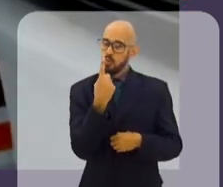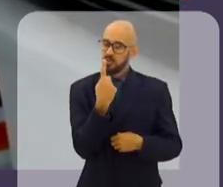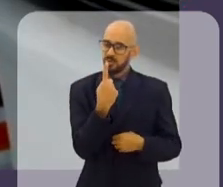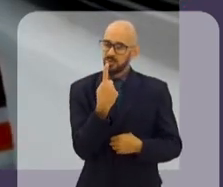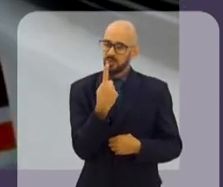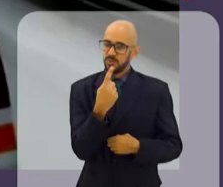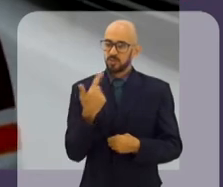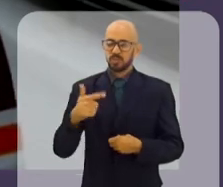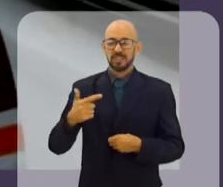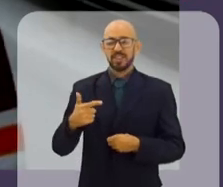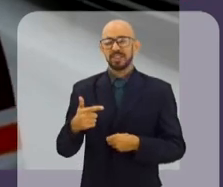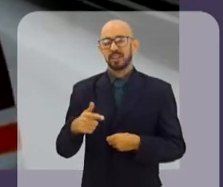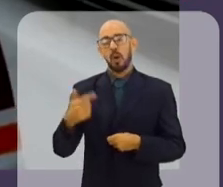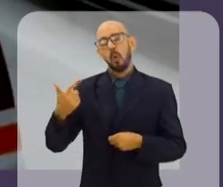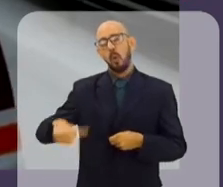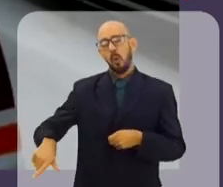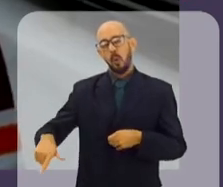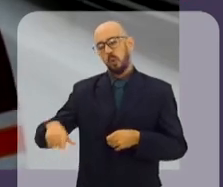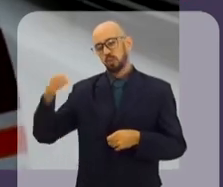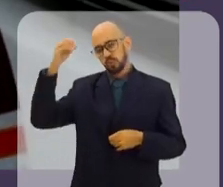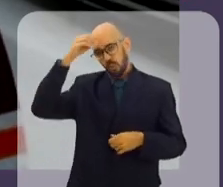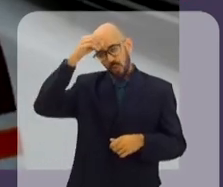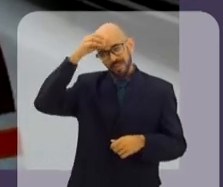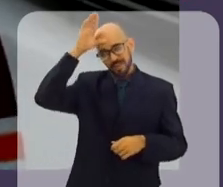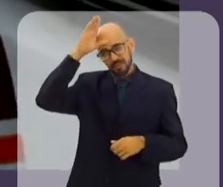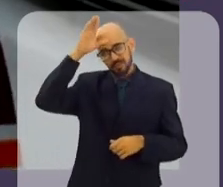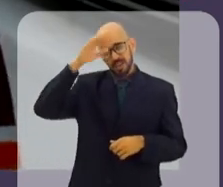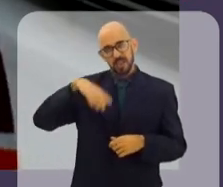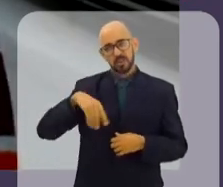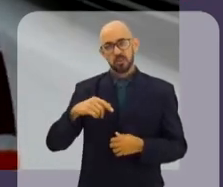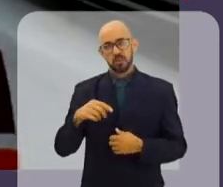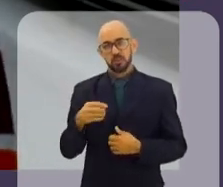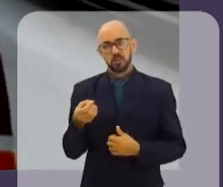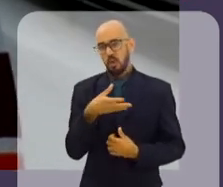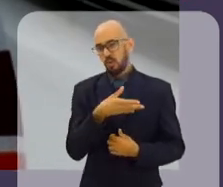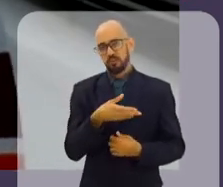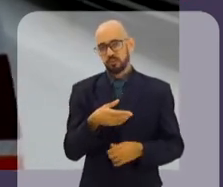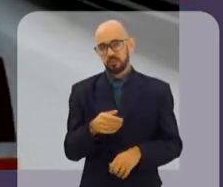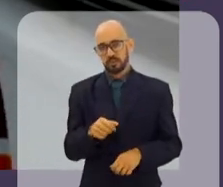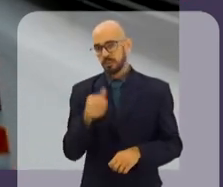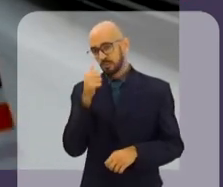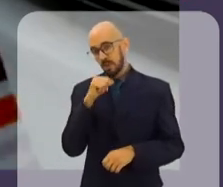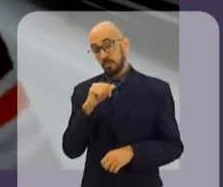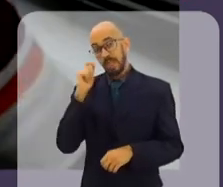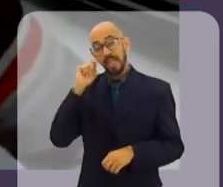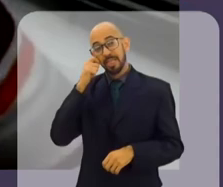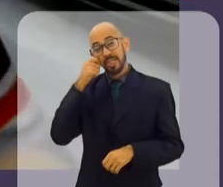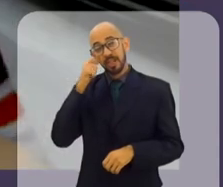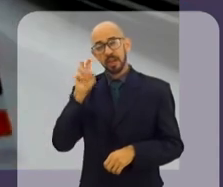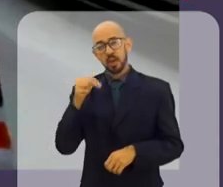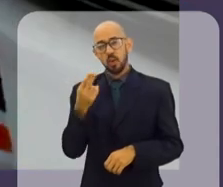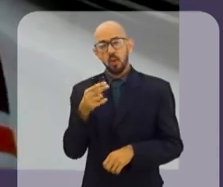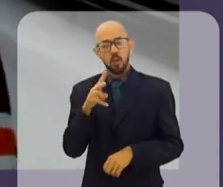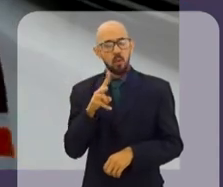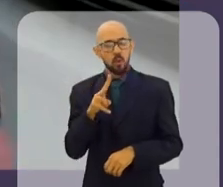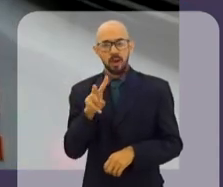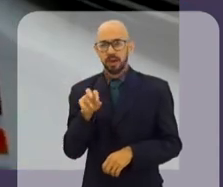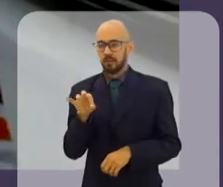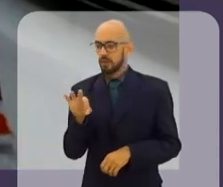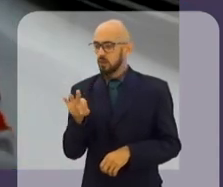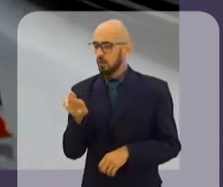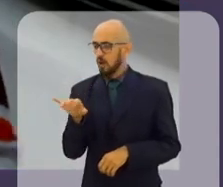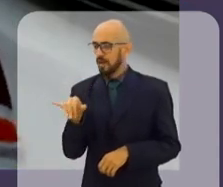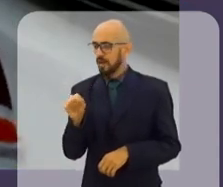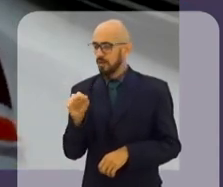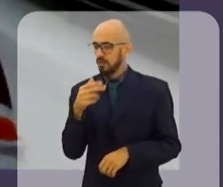não teria um outro saber, ou de repente o saber de a filosofia de uma mulher negra, ou de repente, como a Vitória falou,